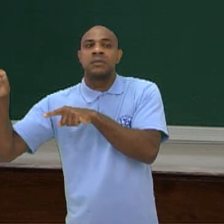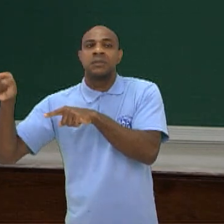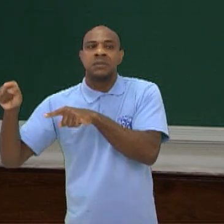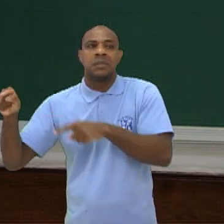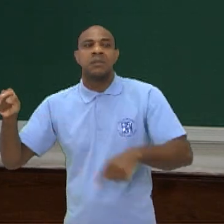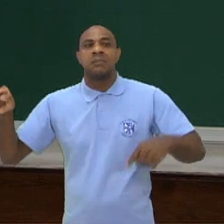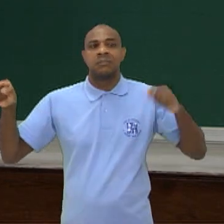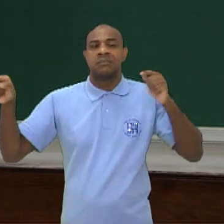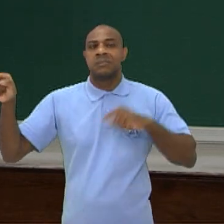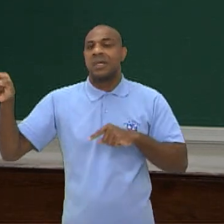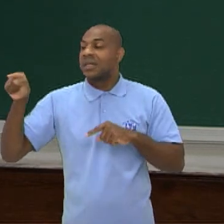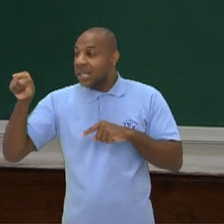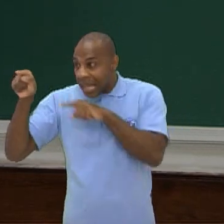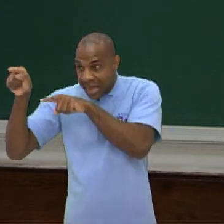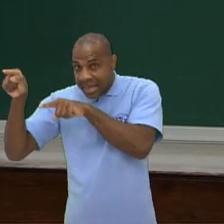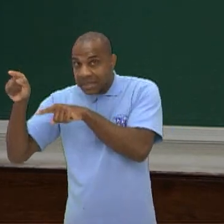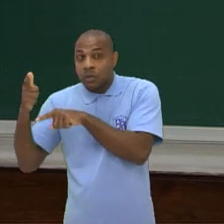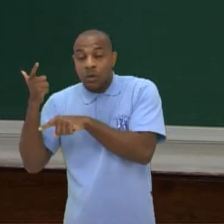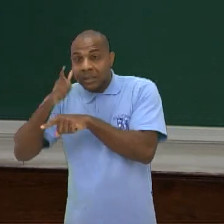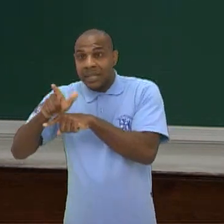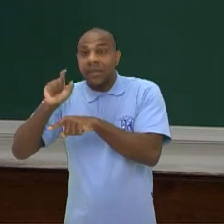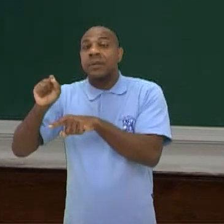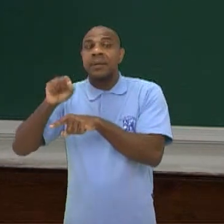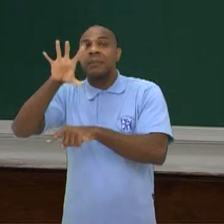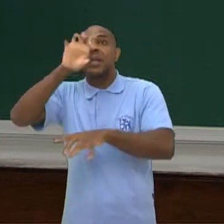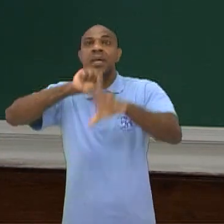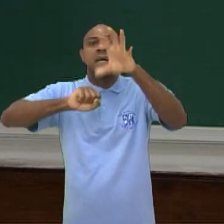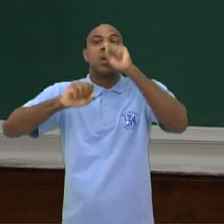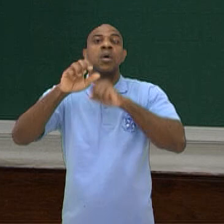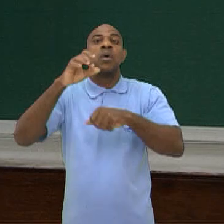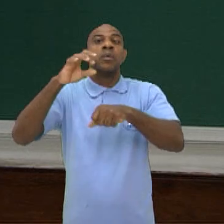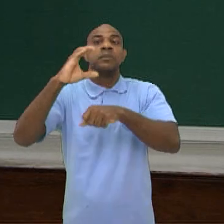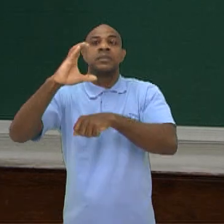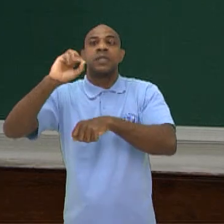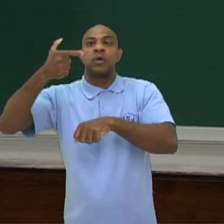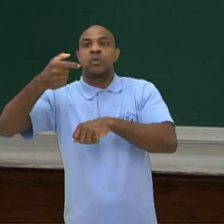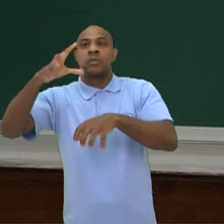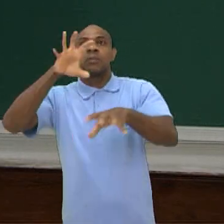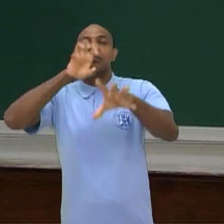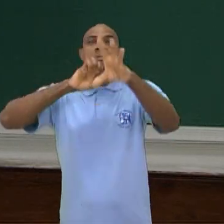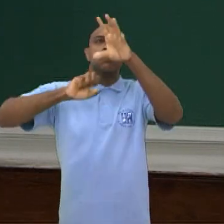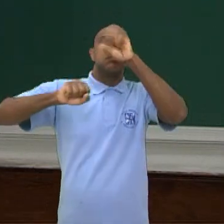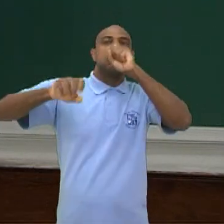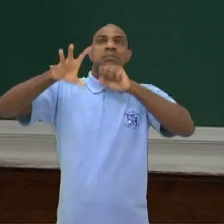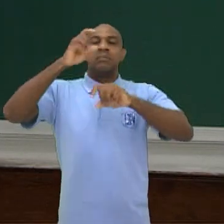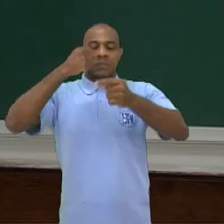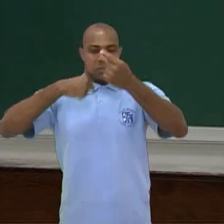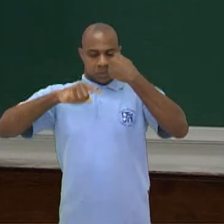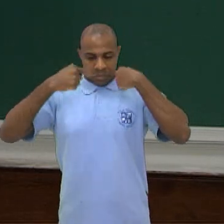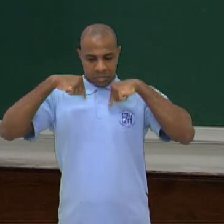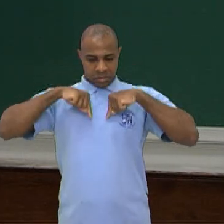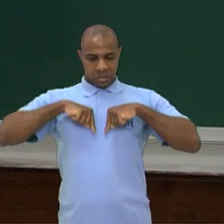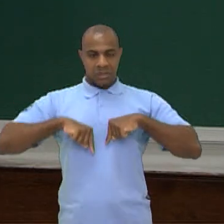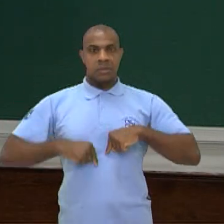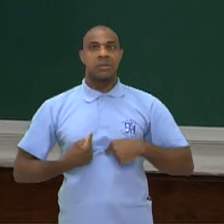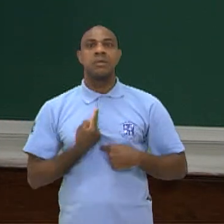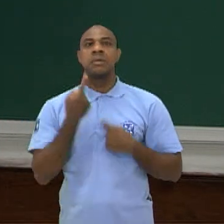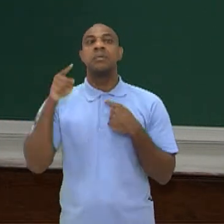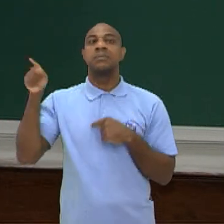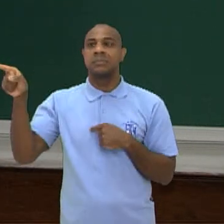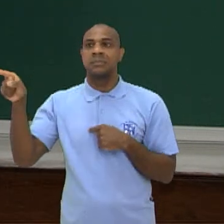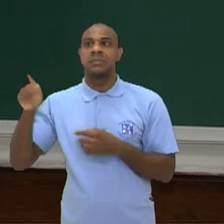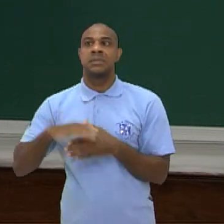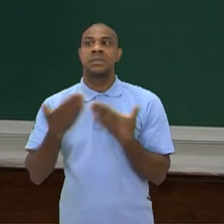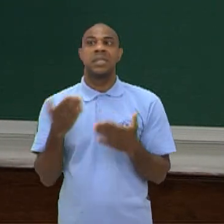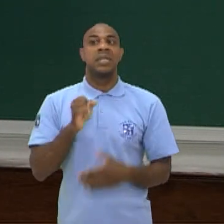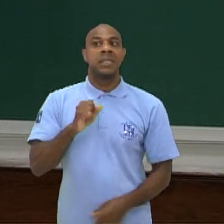produtores, porque são eles que conseguem pegar o gás carbônico e colocar para dentro do seu corpo. Se eu estivesse perguntando do número 1, quem poderia ser? Aí